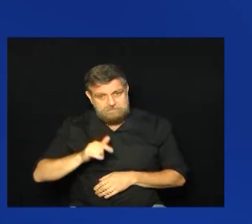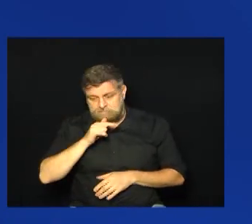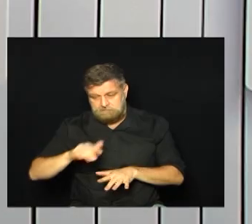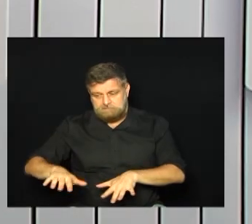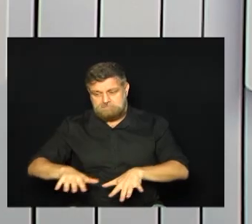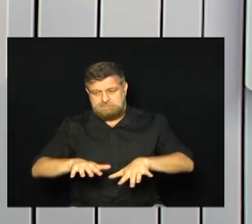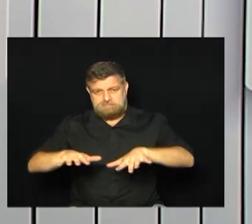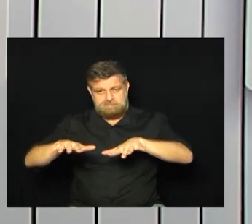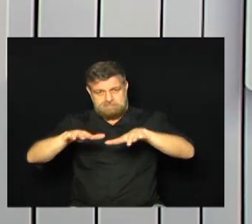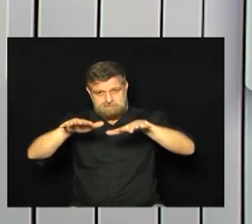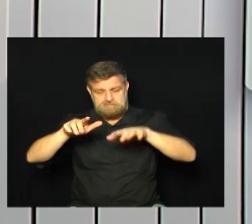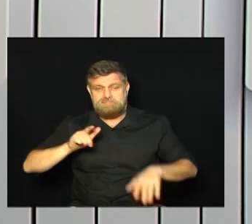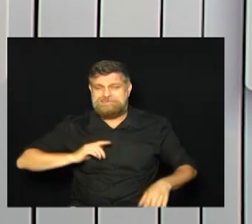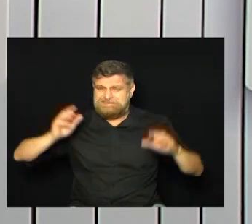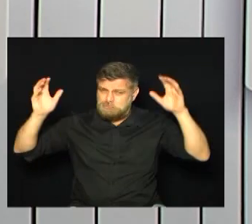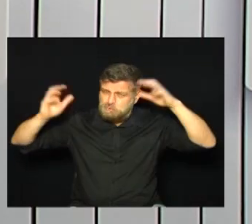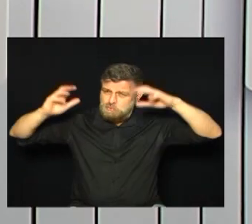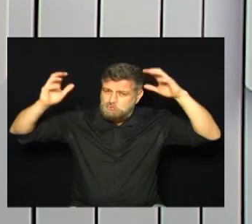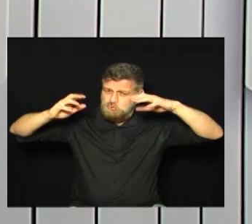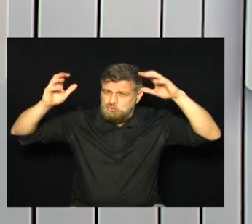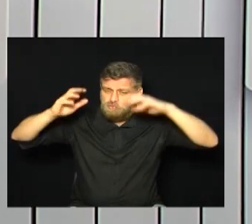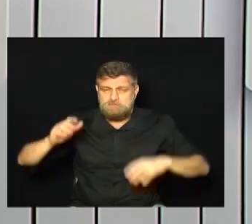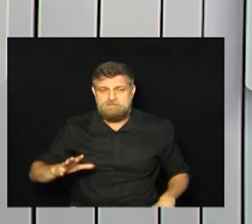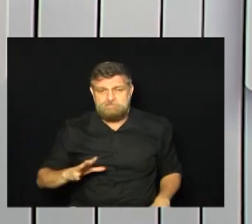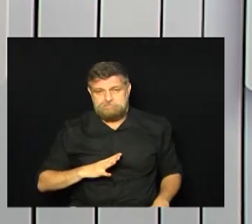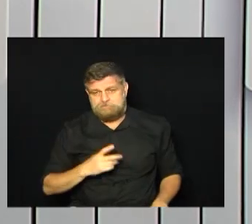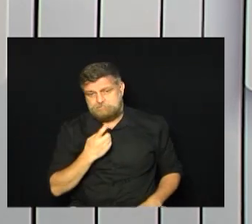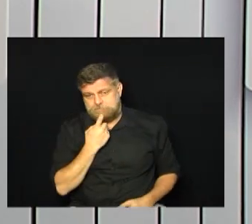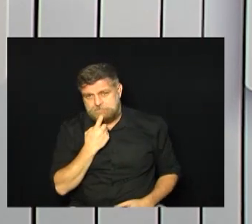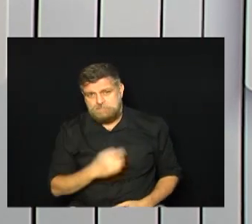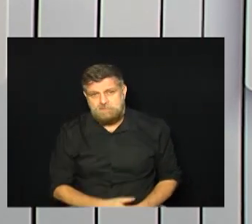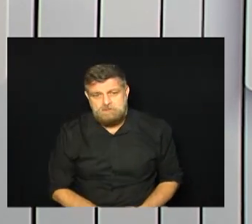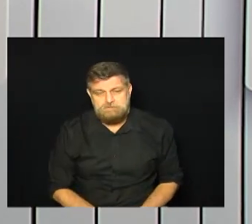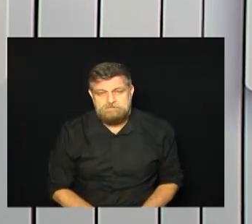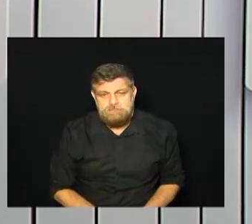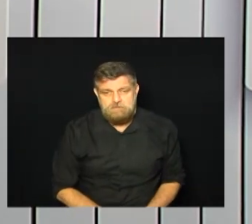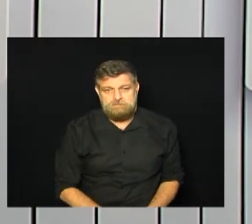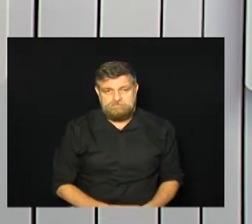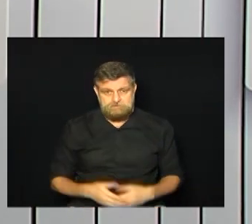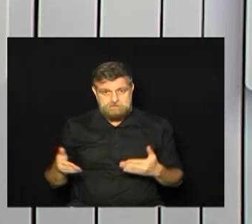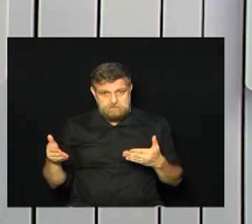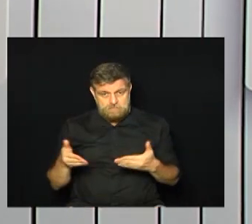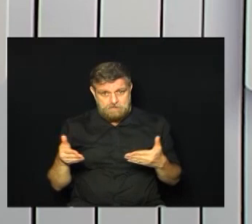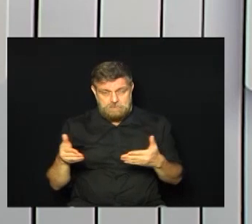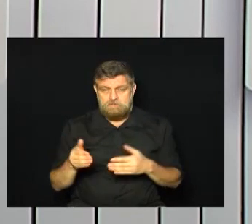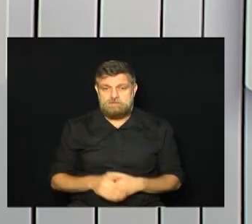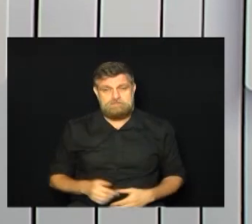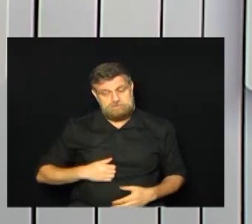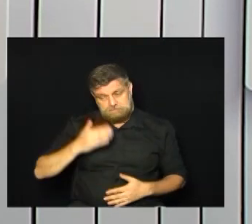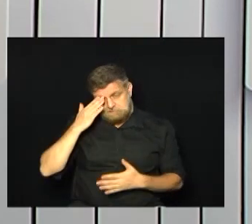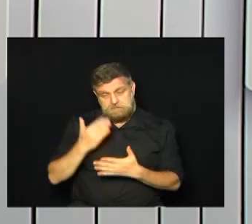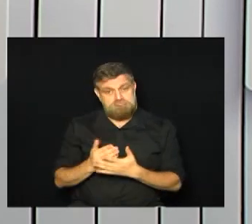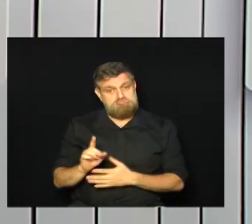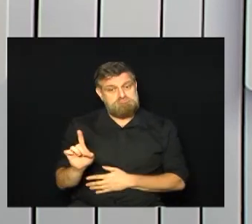esta condição. Então, uma chuva muito forte aqui na cidade de Campinas. Bom, para hoje não deve cair